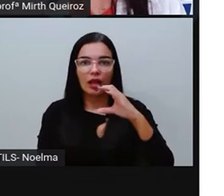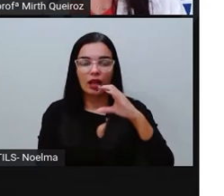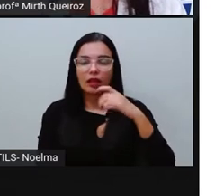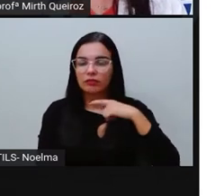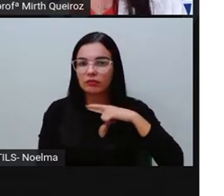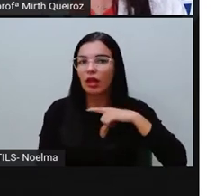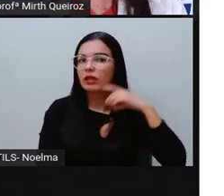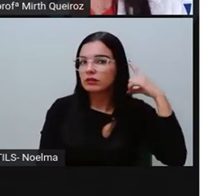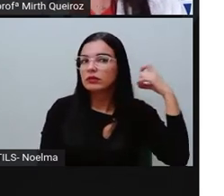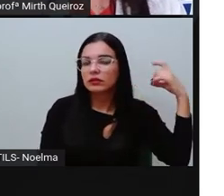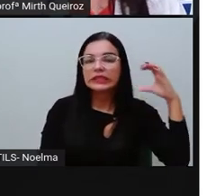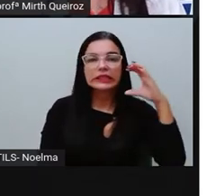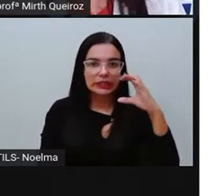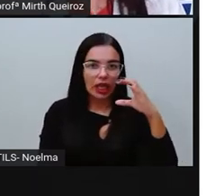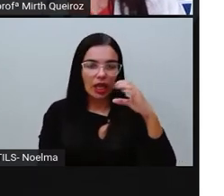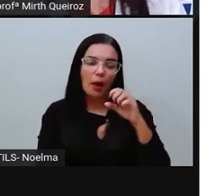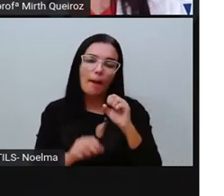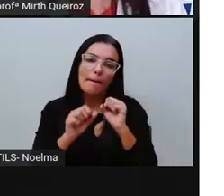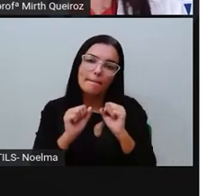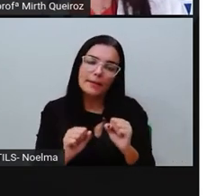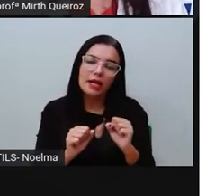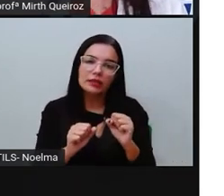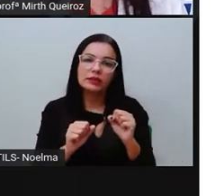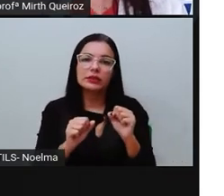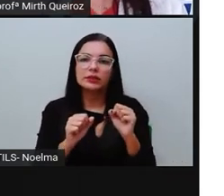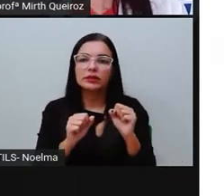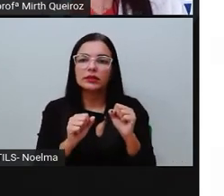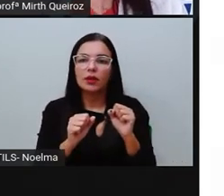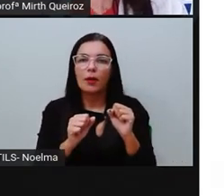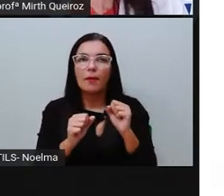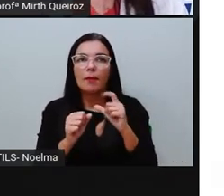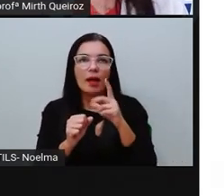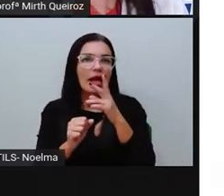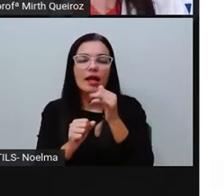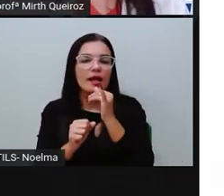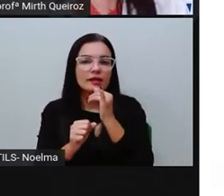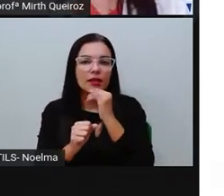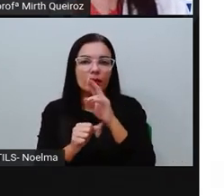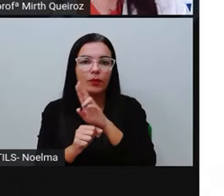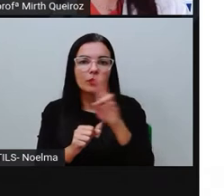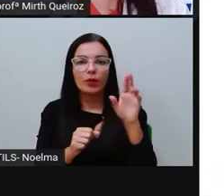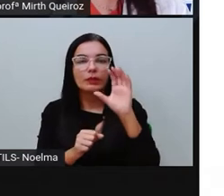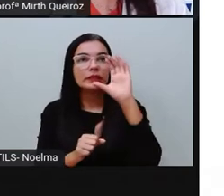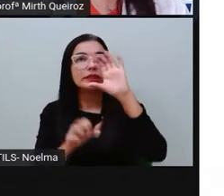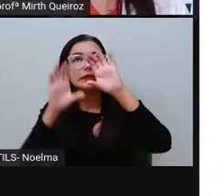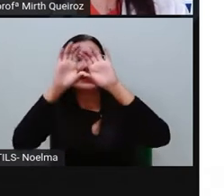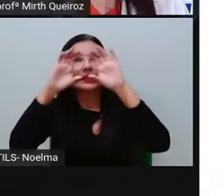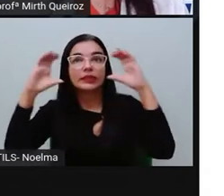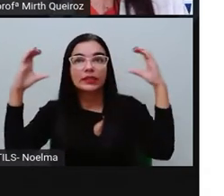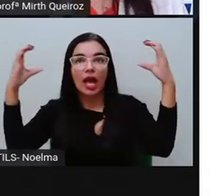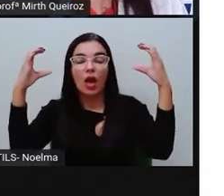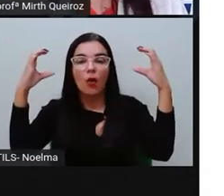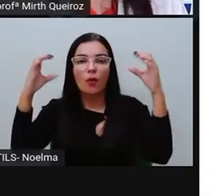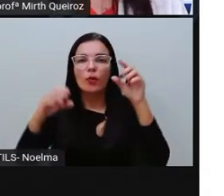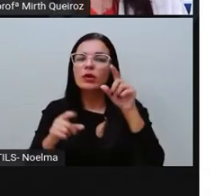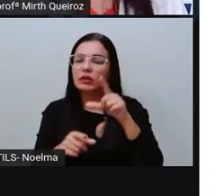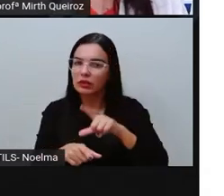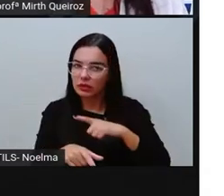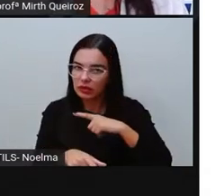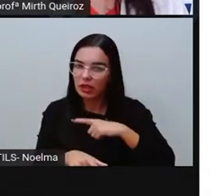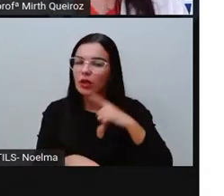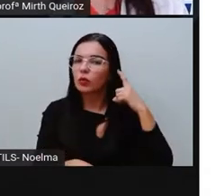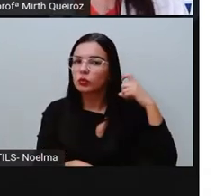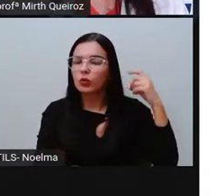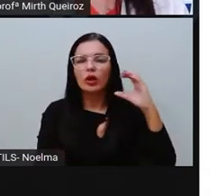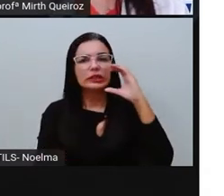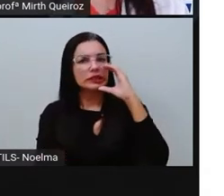né? E pode aparecer, como por exemplo, em céu, o C fica com som de C. Ou esse C pode